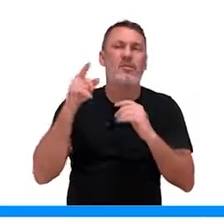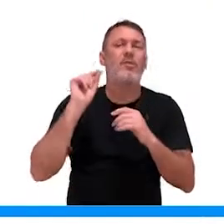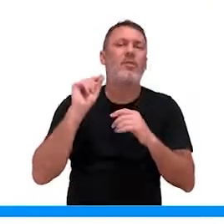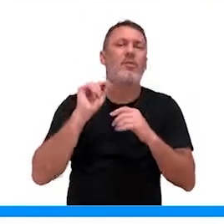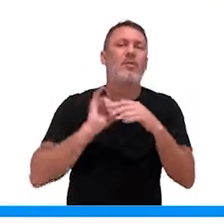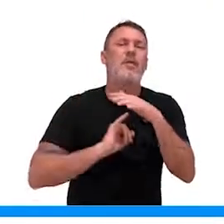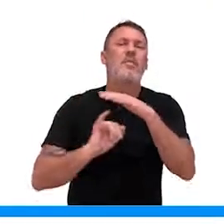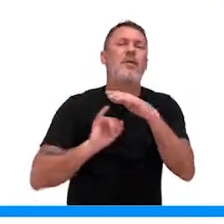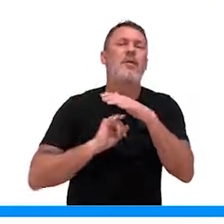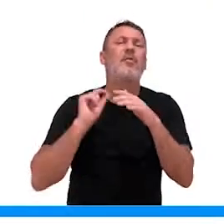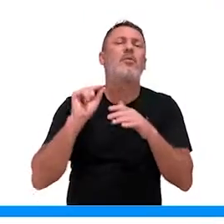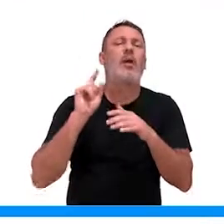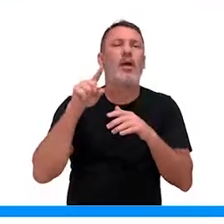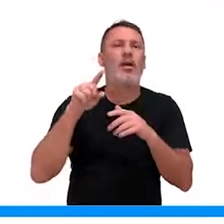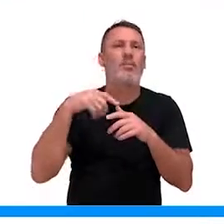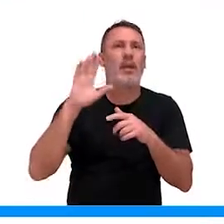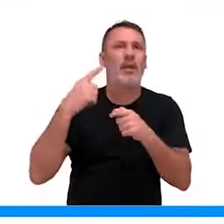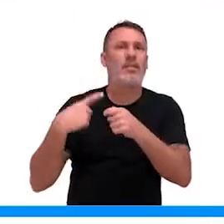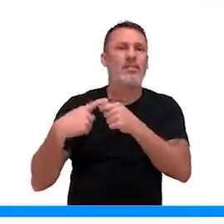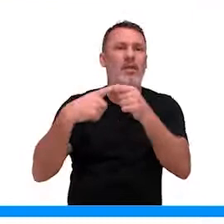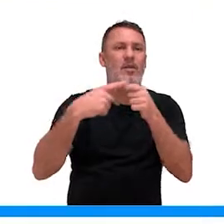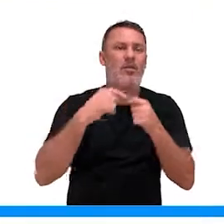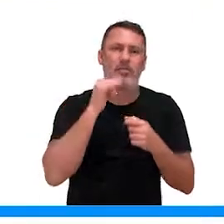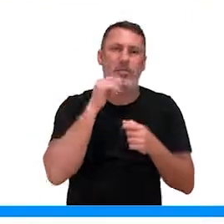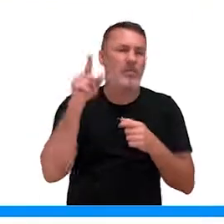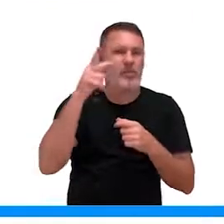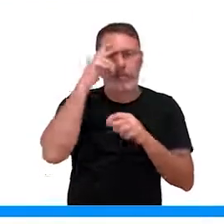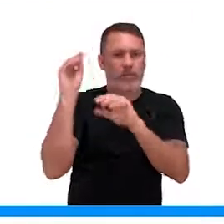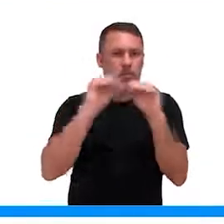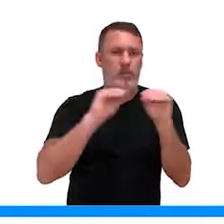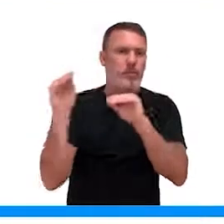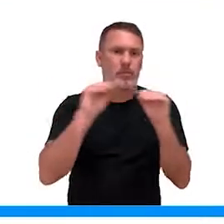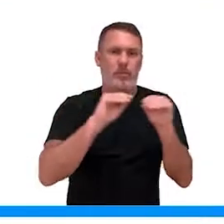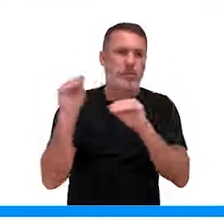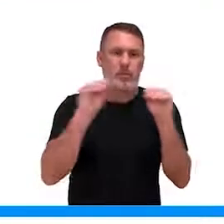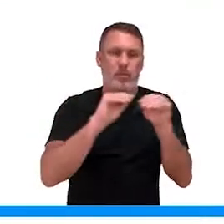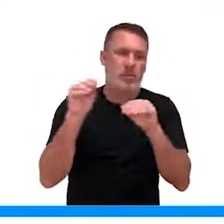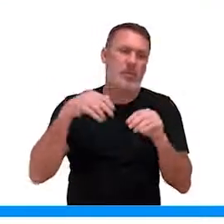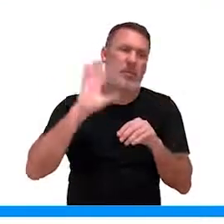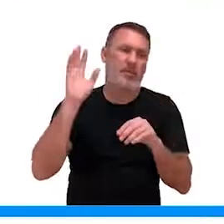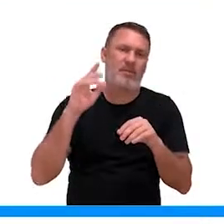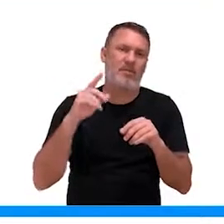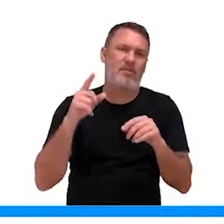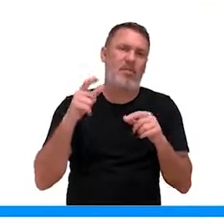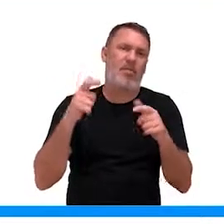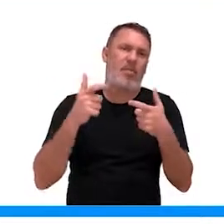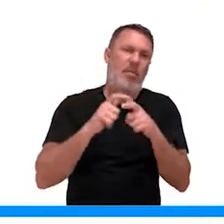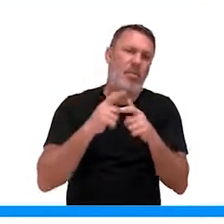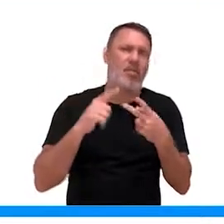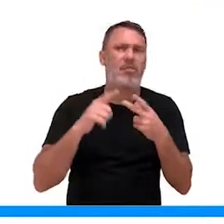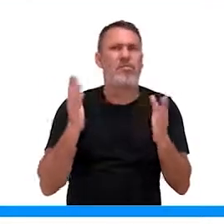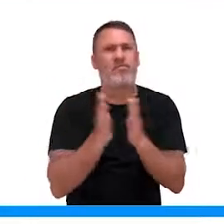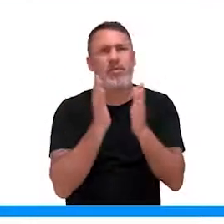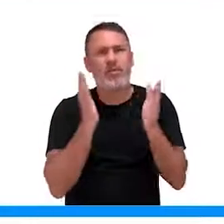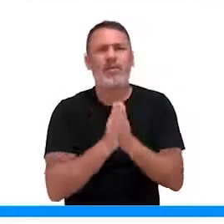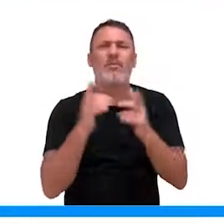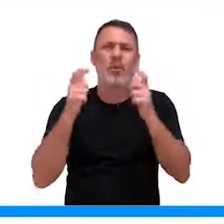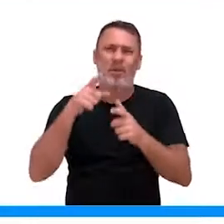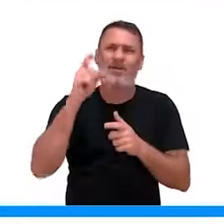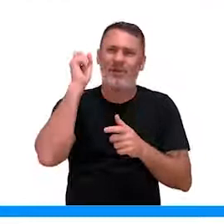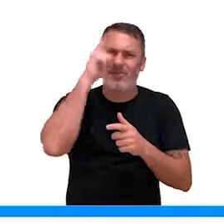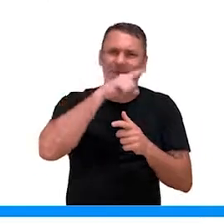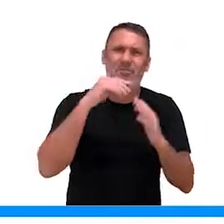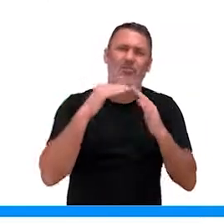interior nordestino, tá? Pelas dificuldades naturais, pelas condições anecúmenas, ou seja,